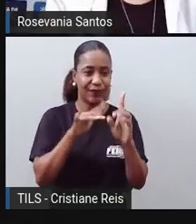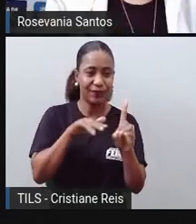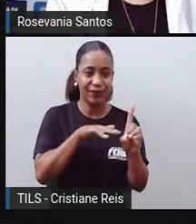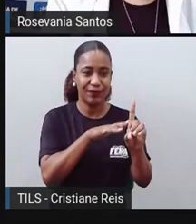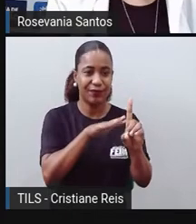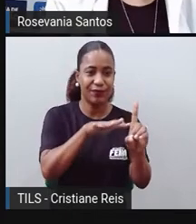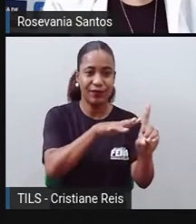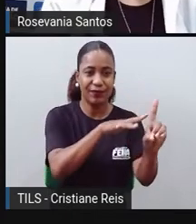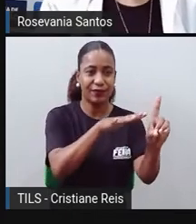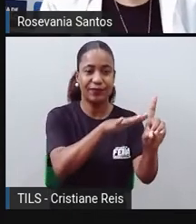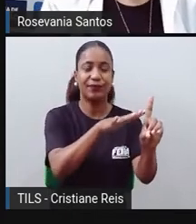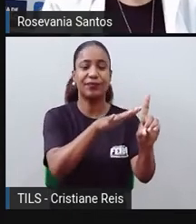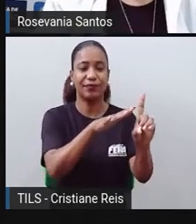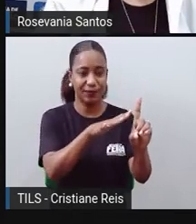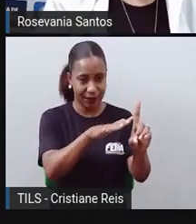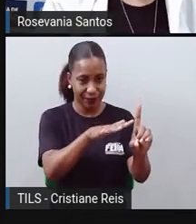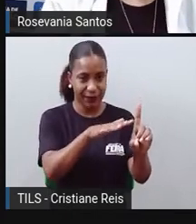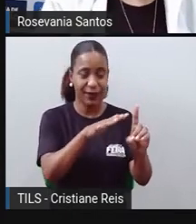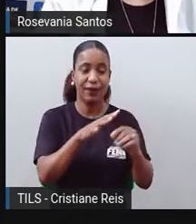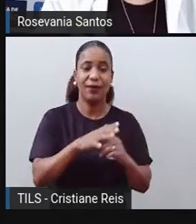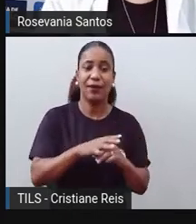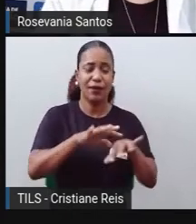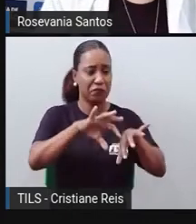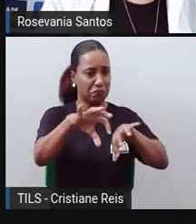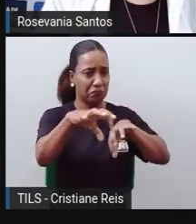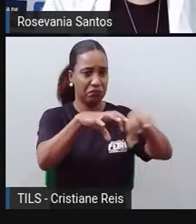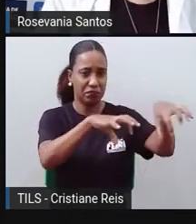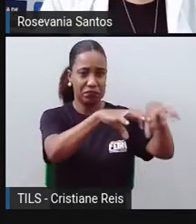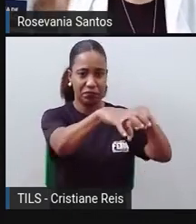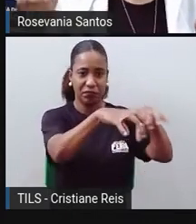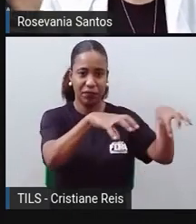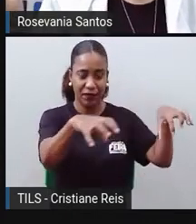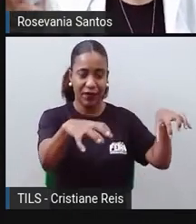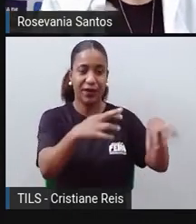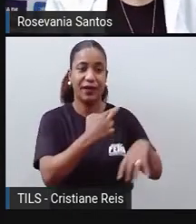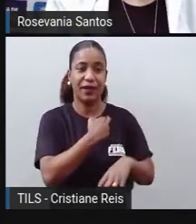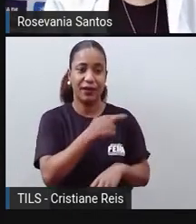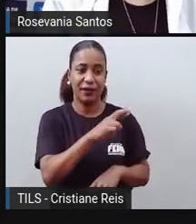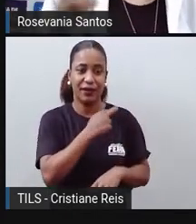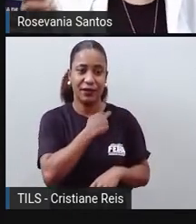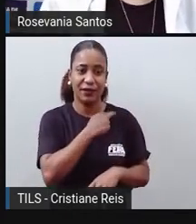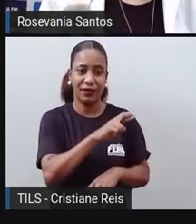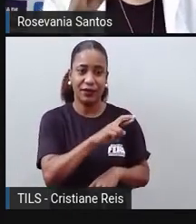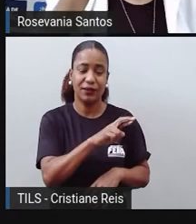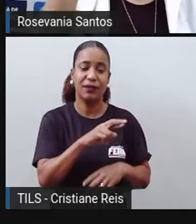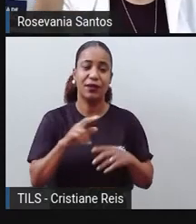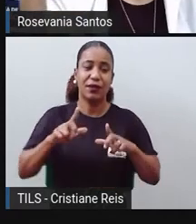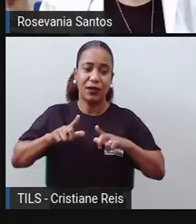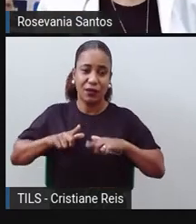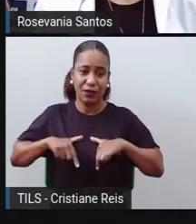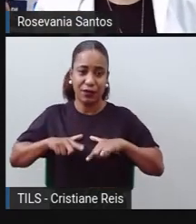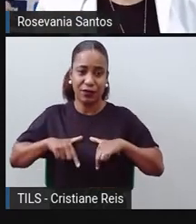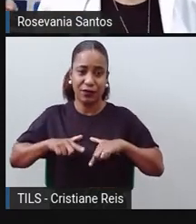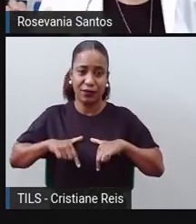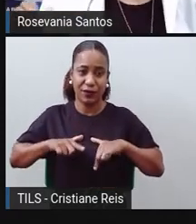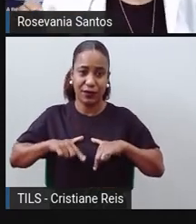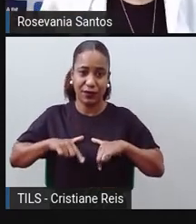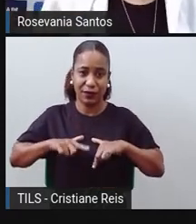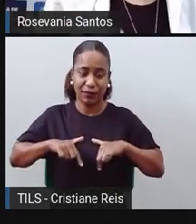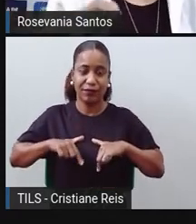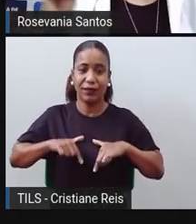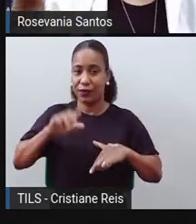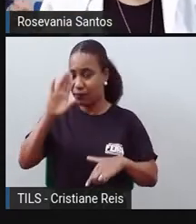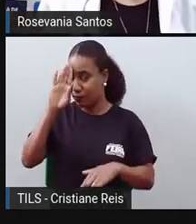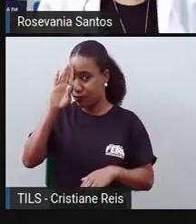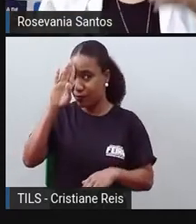né, de divisões dentro desse cristianismo, e só para a gente entender, o judaísmo tem um livro, né, principal,